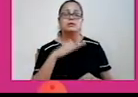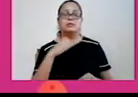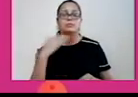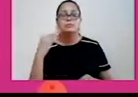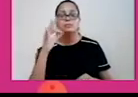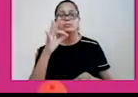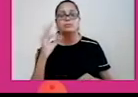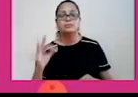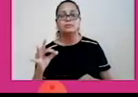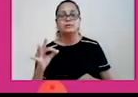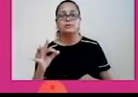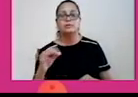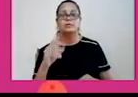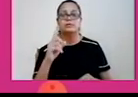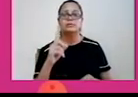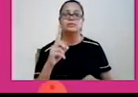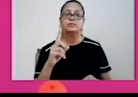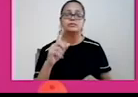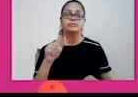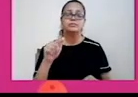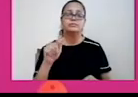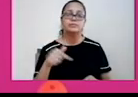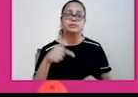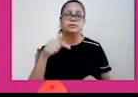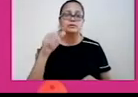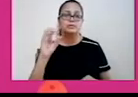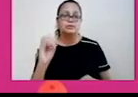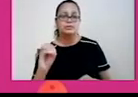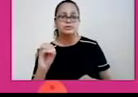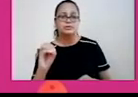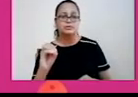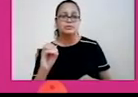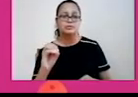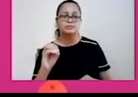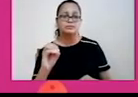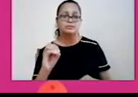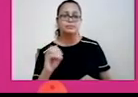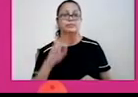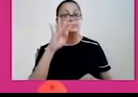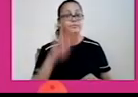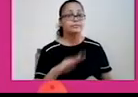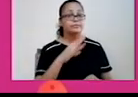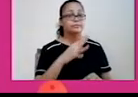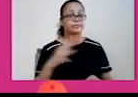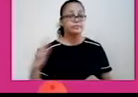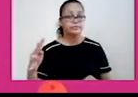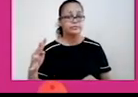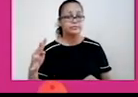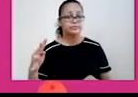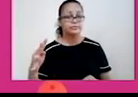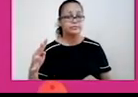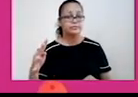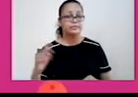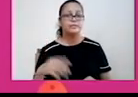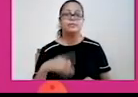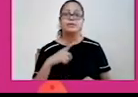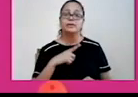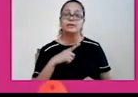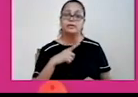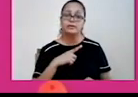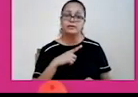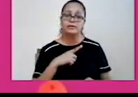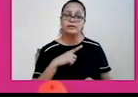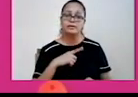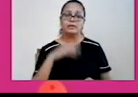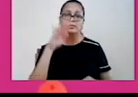mortalidade 1,70, 0,78. Crescimento vegetativo 2, agora 0,45. E a gente tem aqui